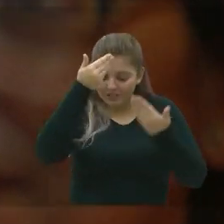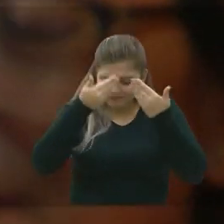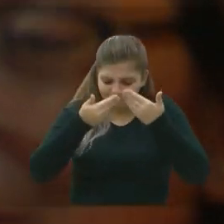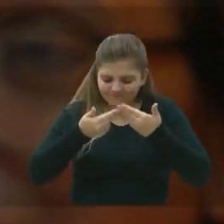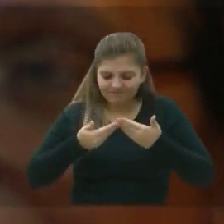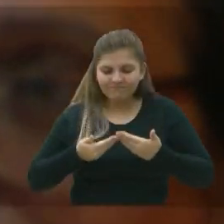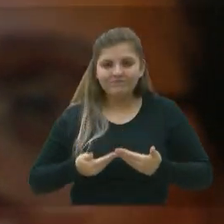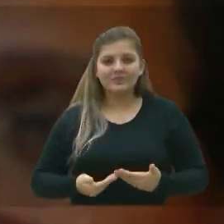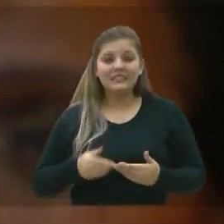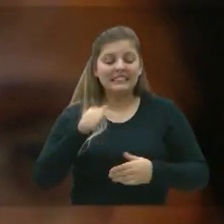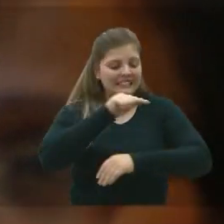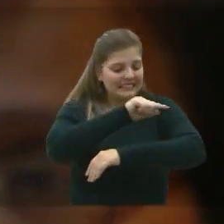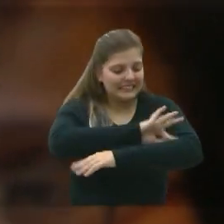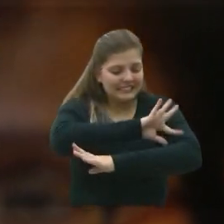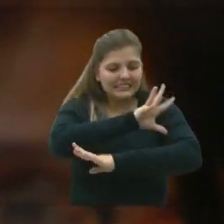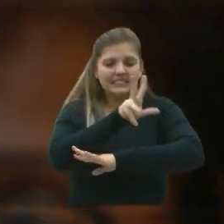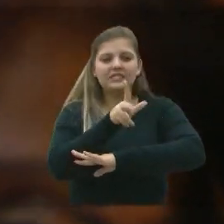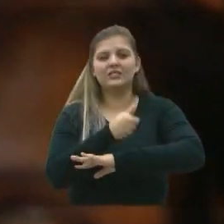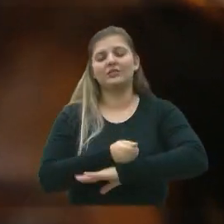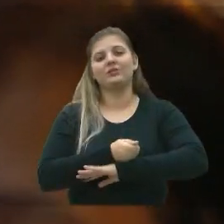Jericó.